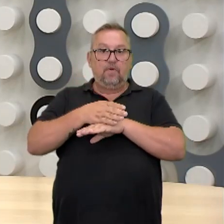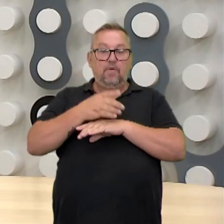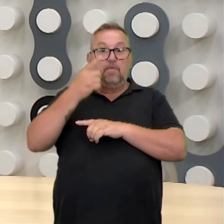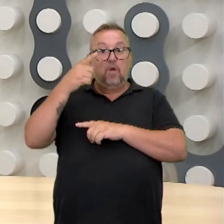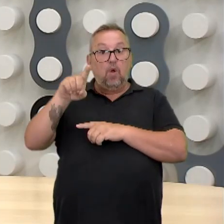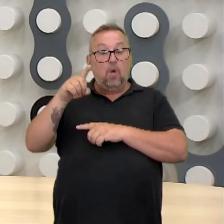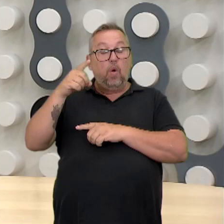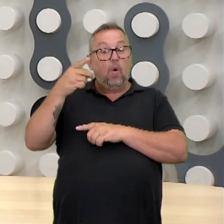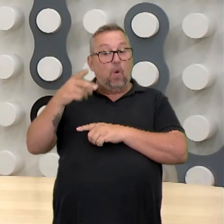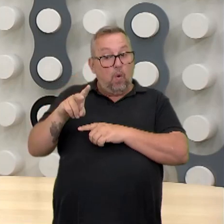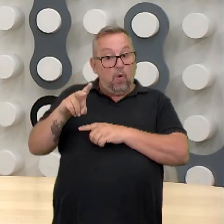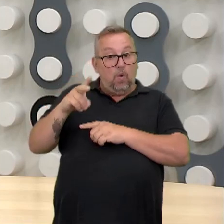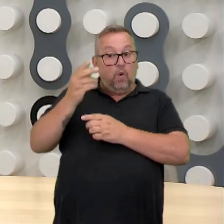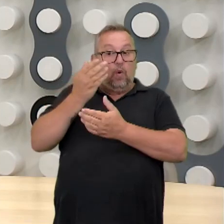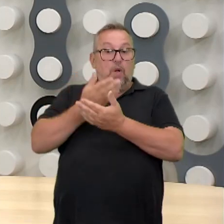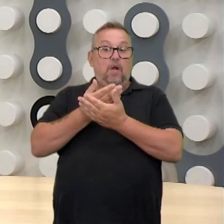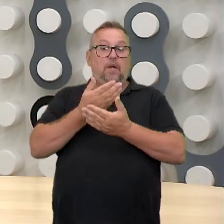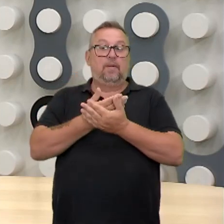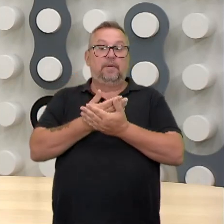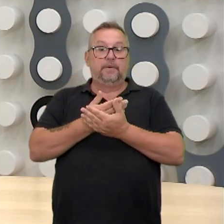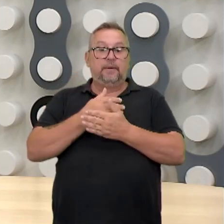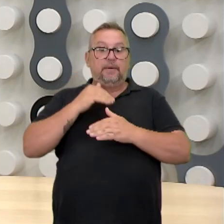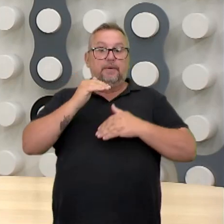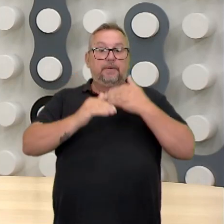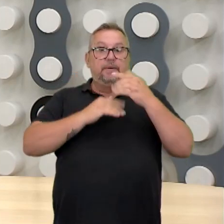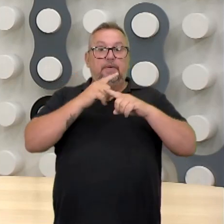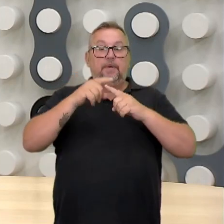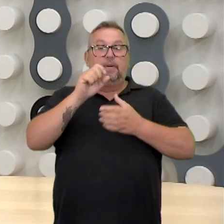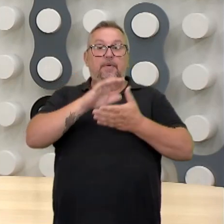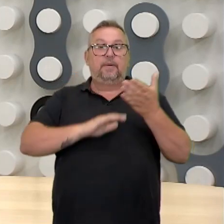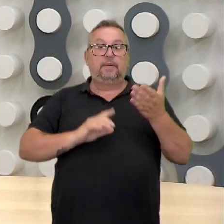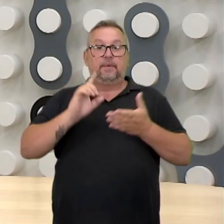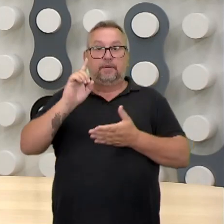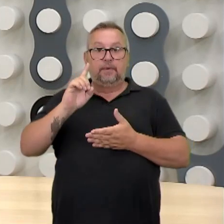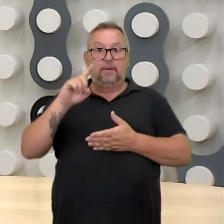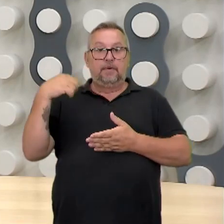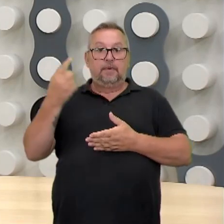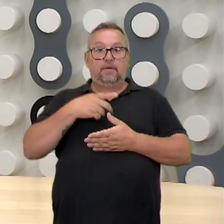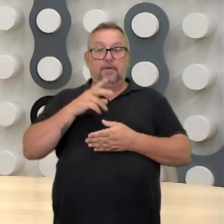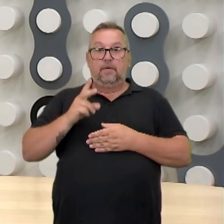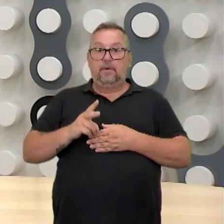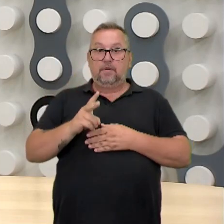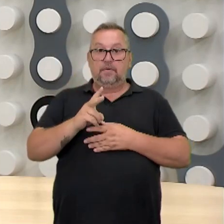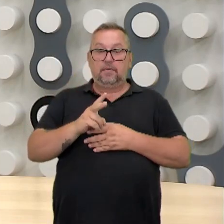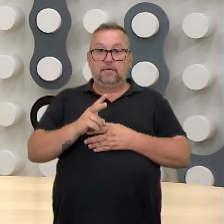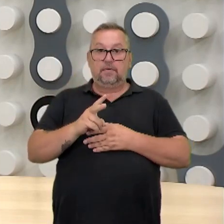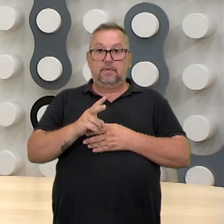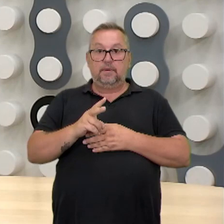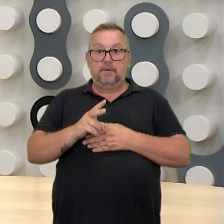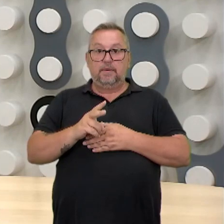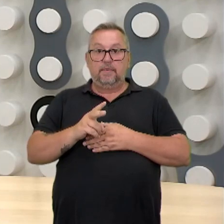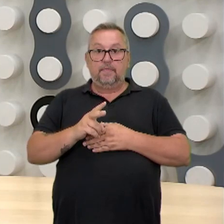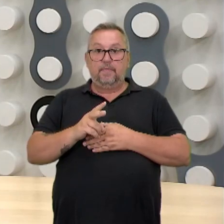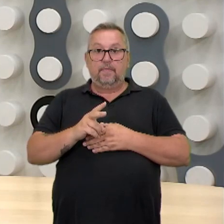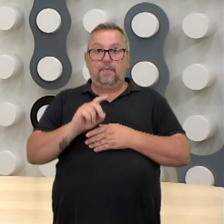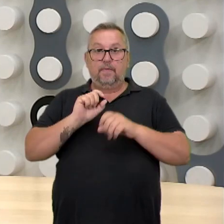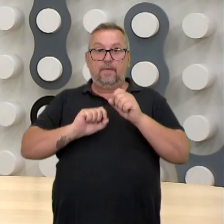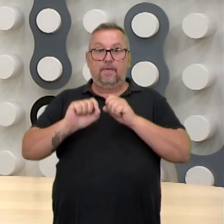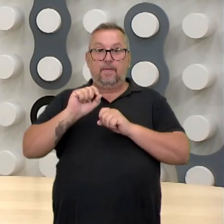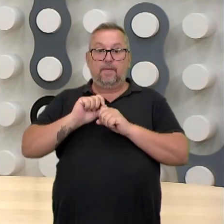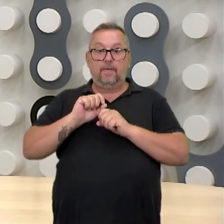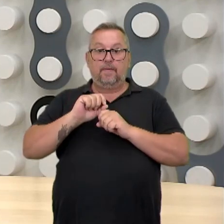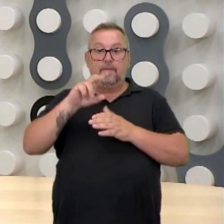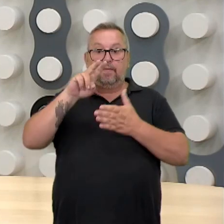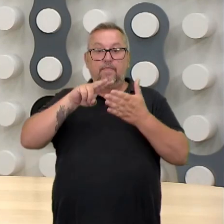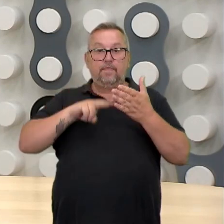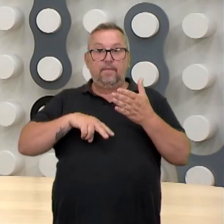aula da parte de desenvolvimento da atividade 1. Nós vamos dar continuidade, né, a ler, né,